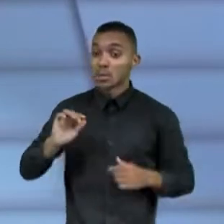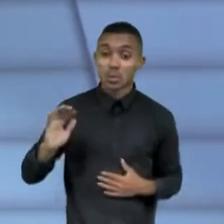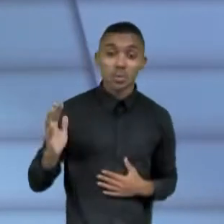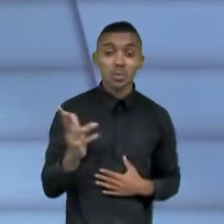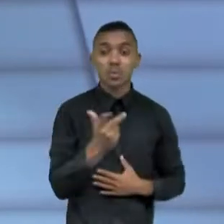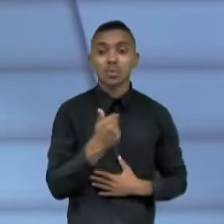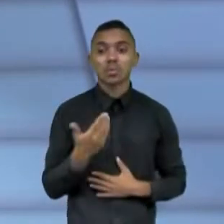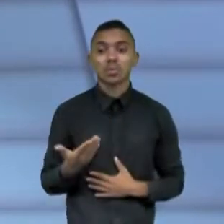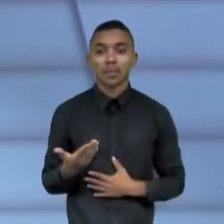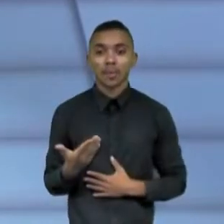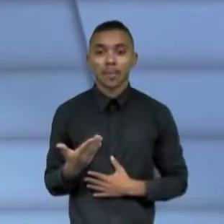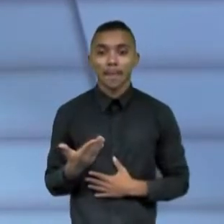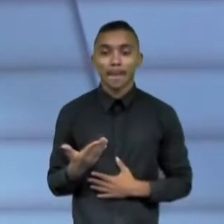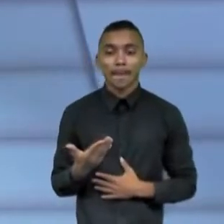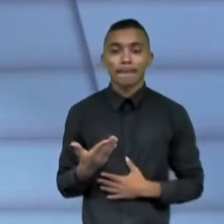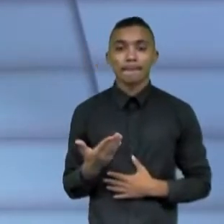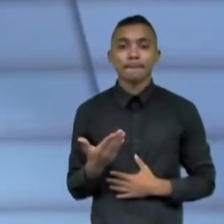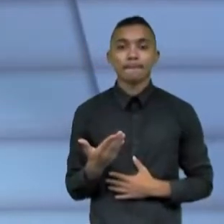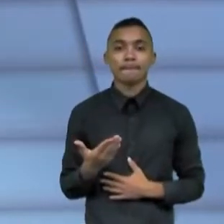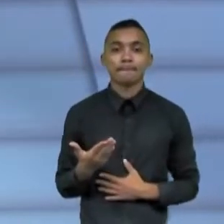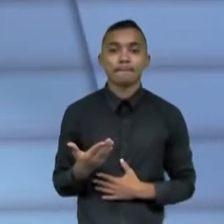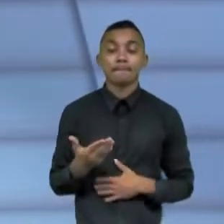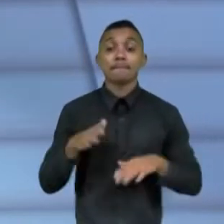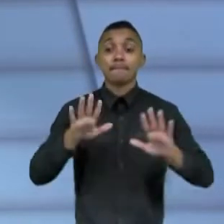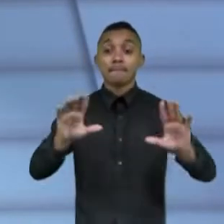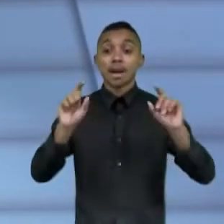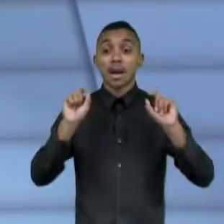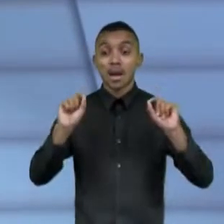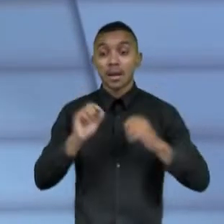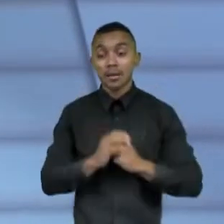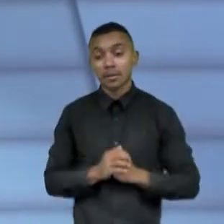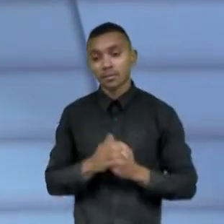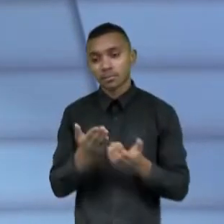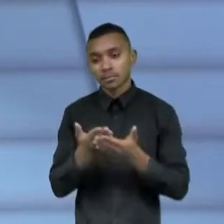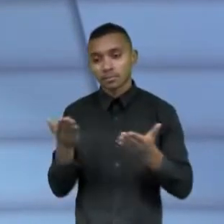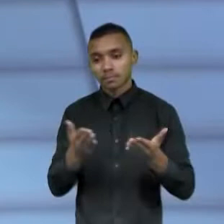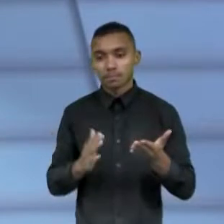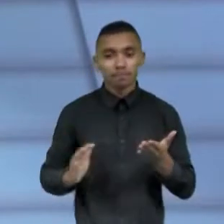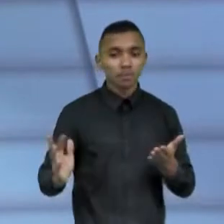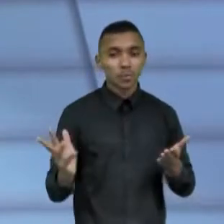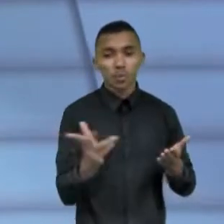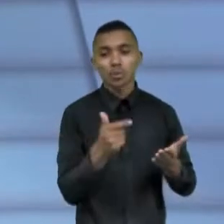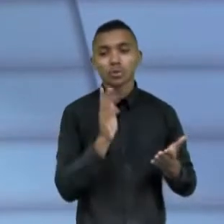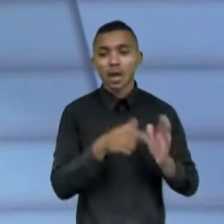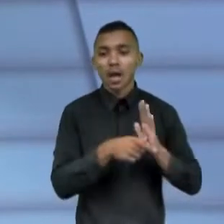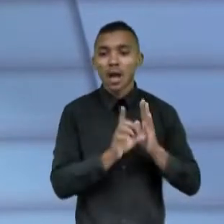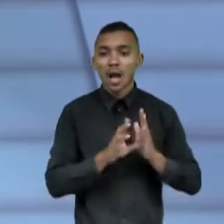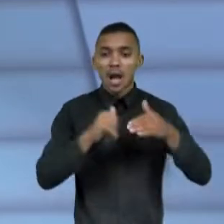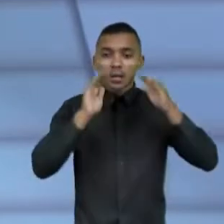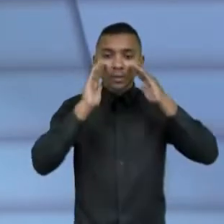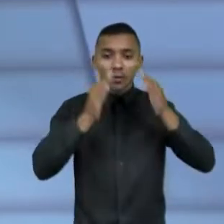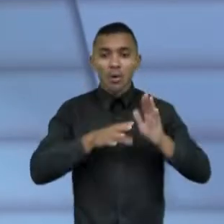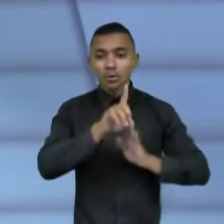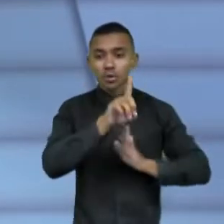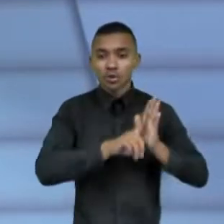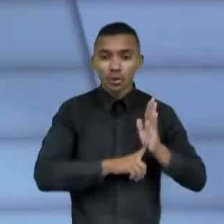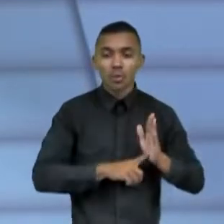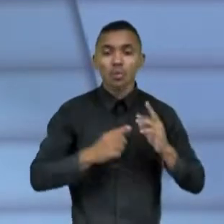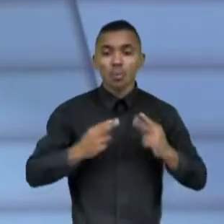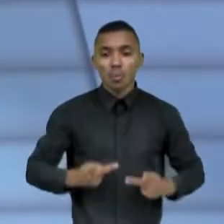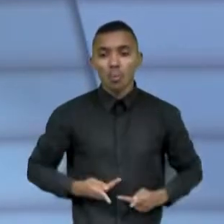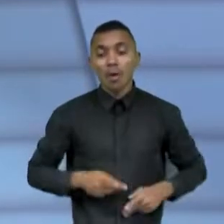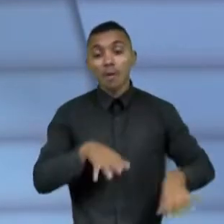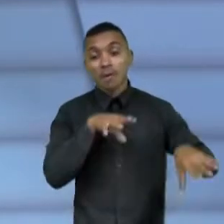Porque democratiza, né? Exatamente. Sim. Mas todos com a formação voltada justamente para a defesa dos direitos humanos. Né? Eu